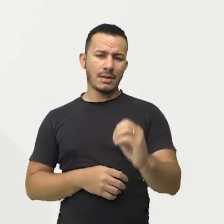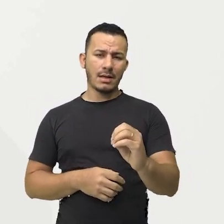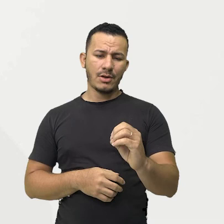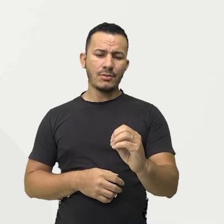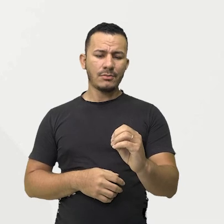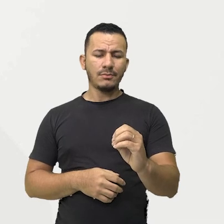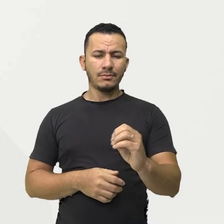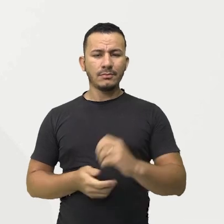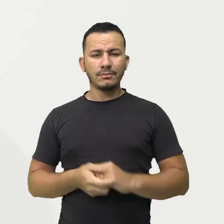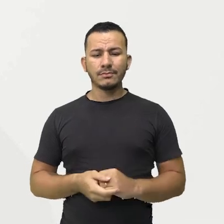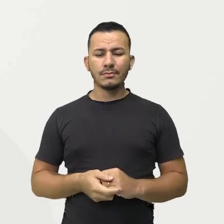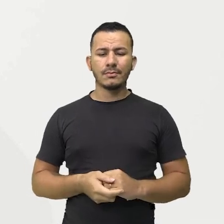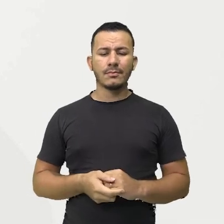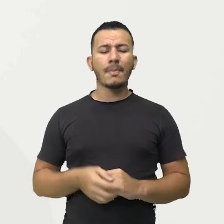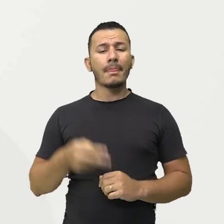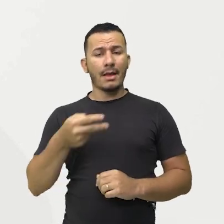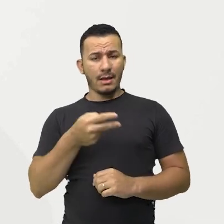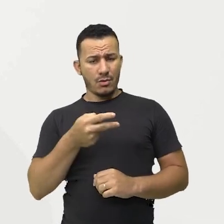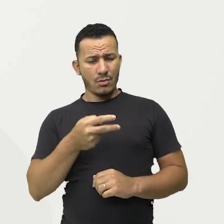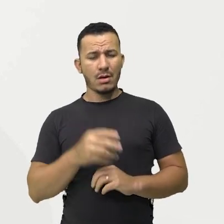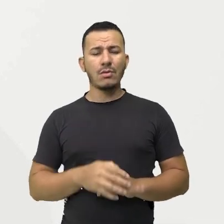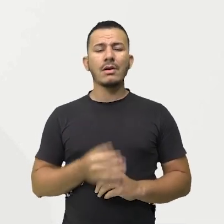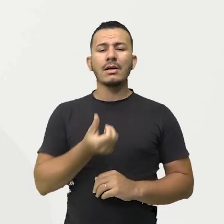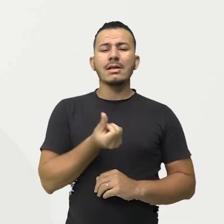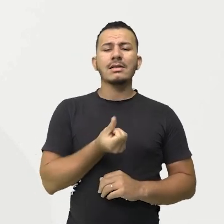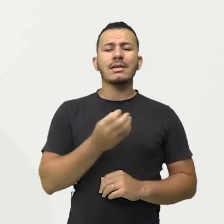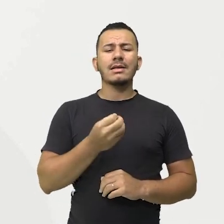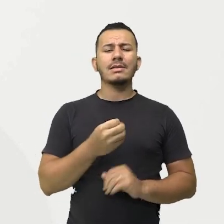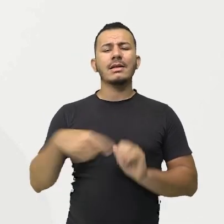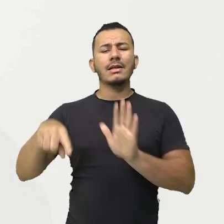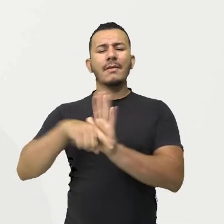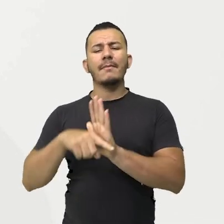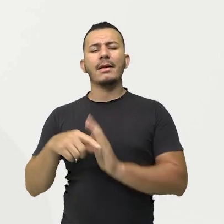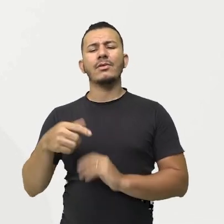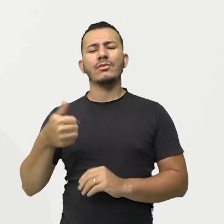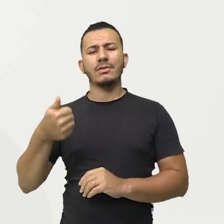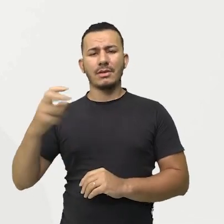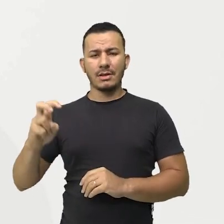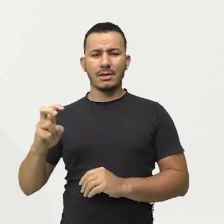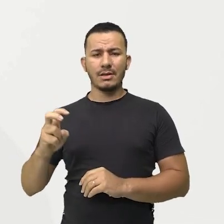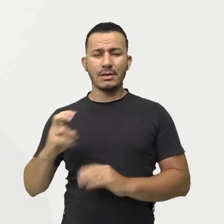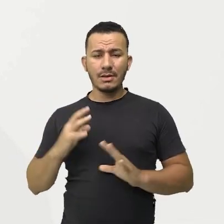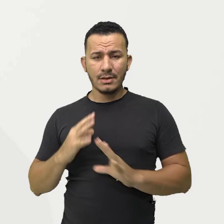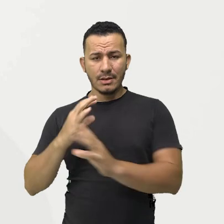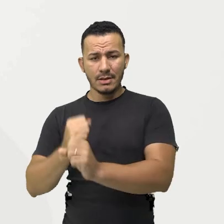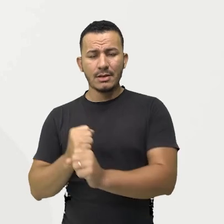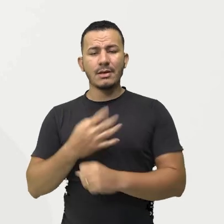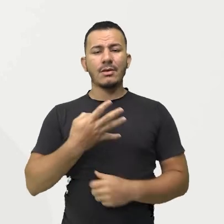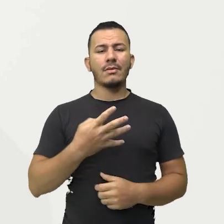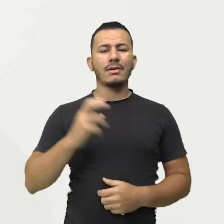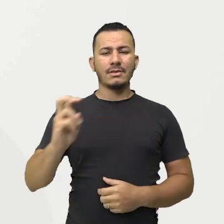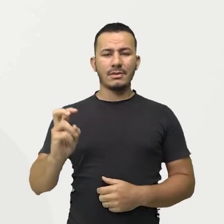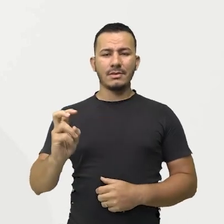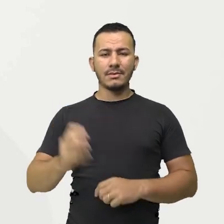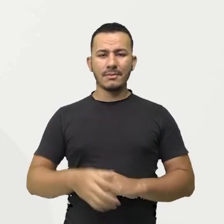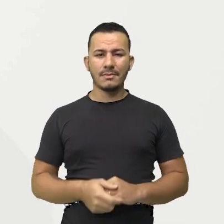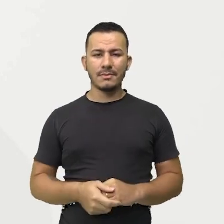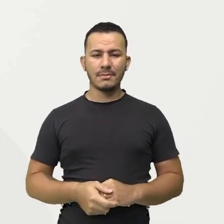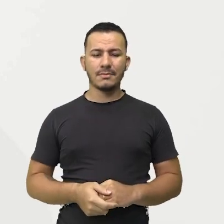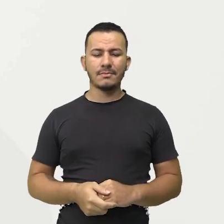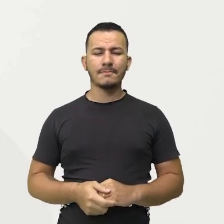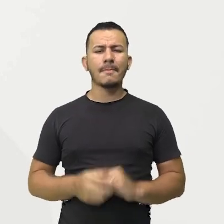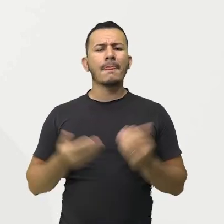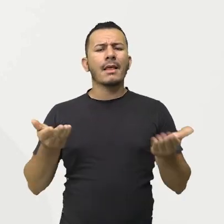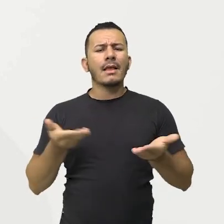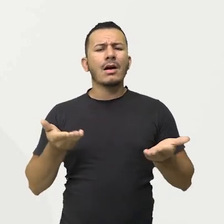0, igual 60 menos 15, isso aqui dá 45. O que eu faço